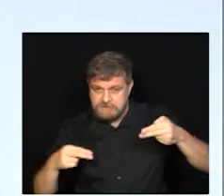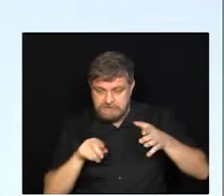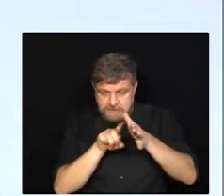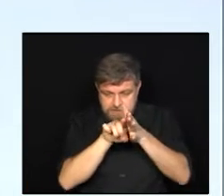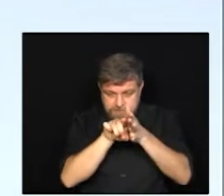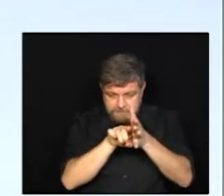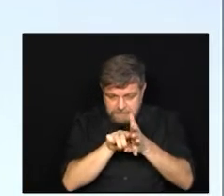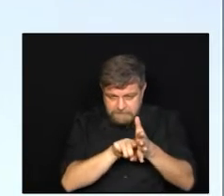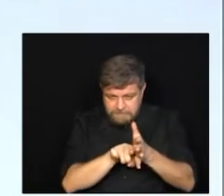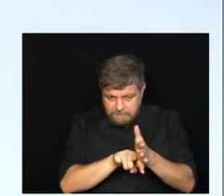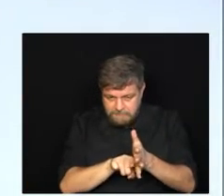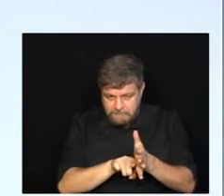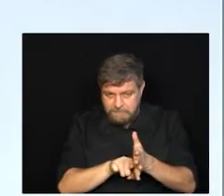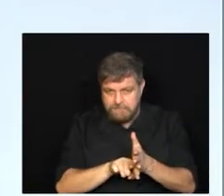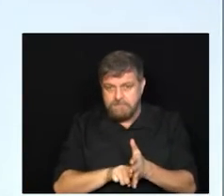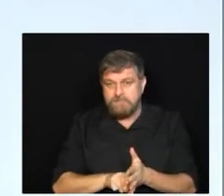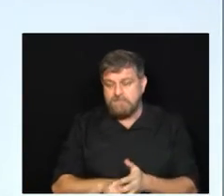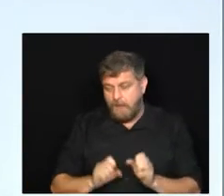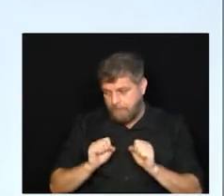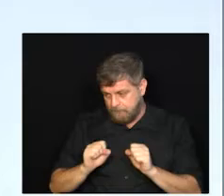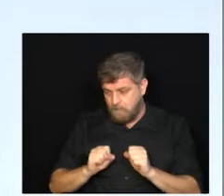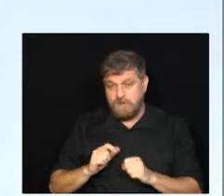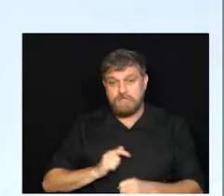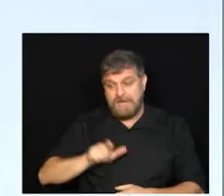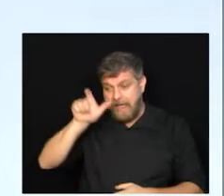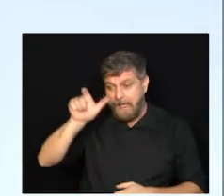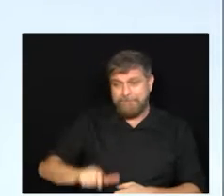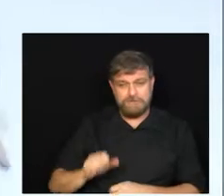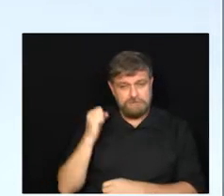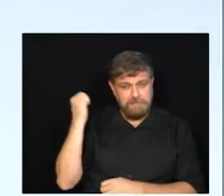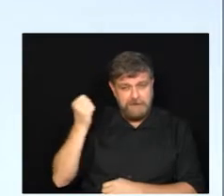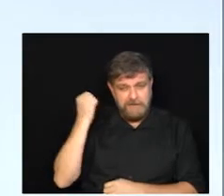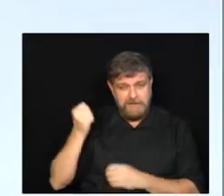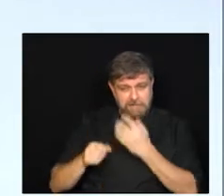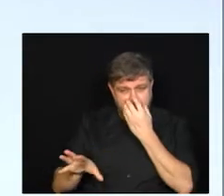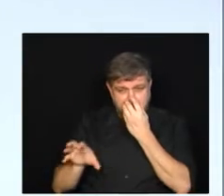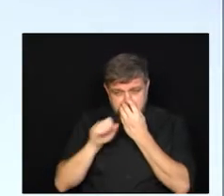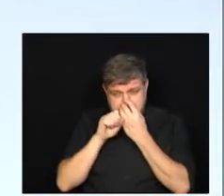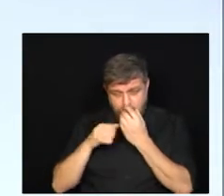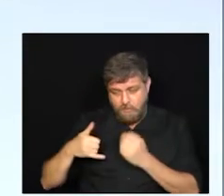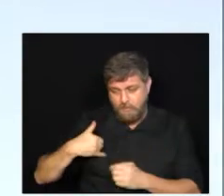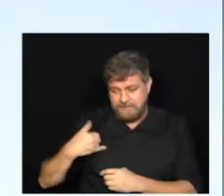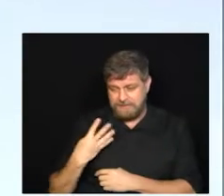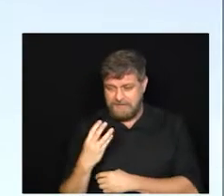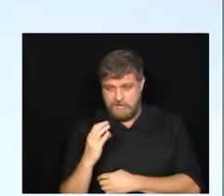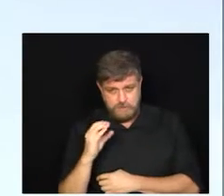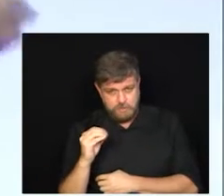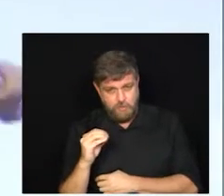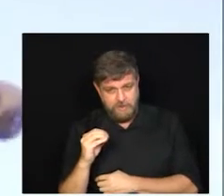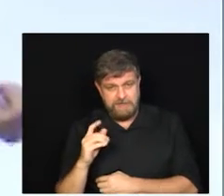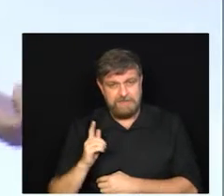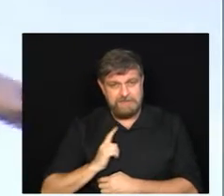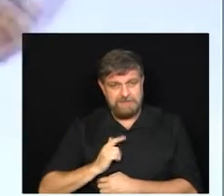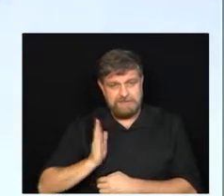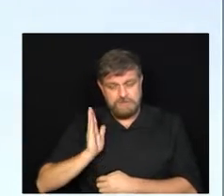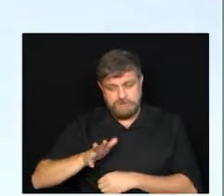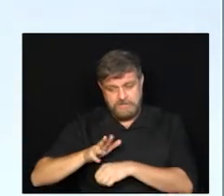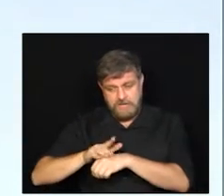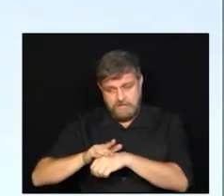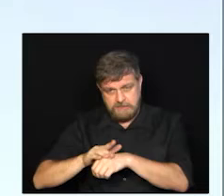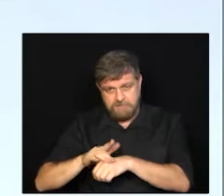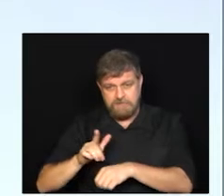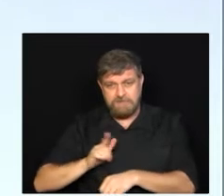pacientes. Então, foi autorizado que pacientes mais graves ou menores de 40 anos que estão adoecendo ou